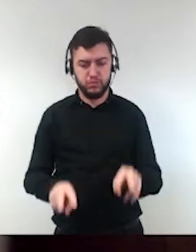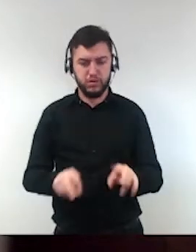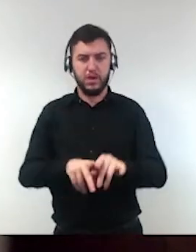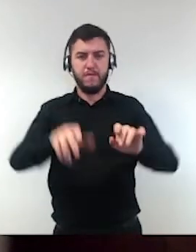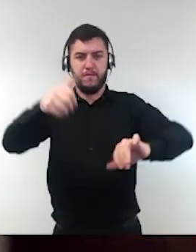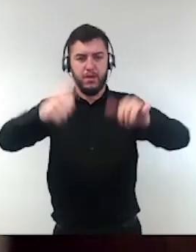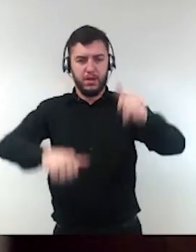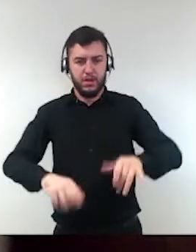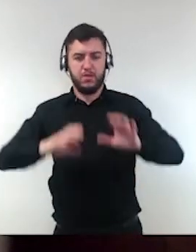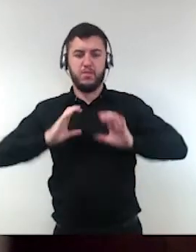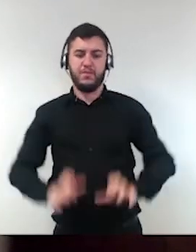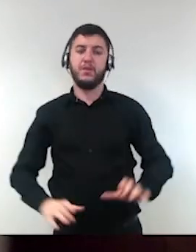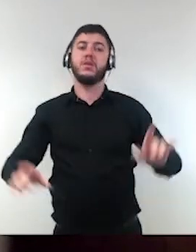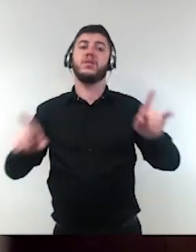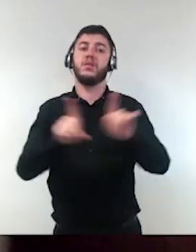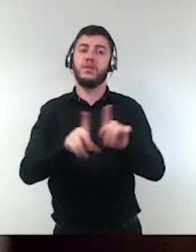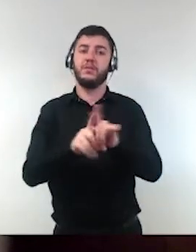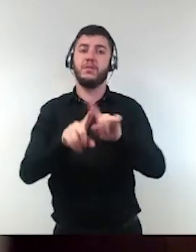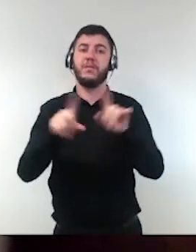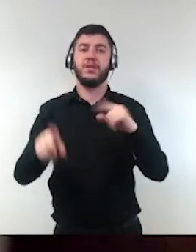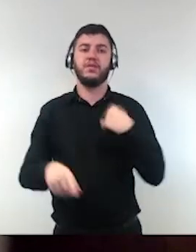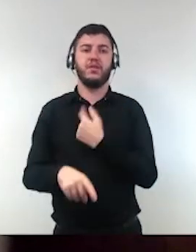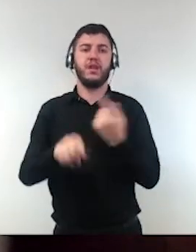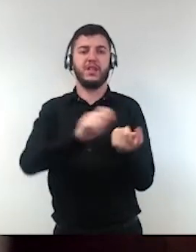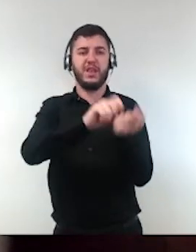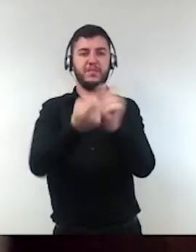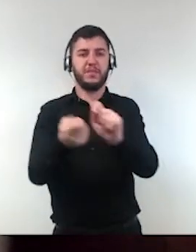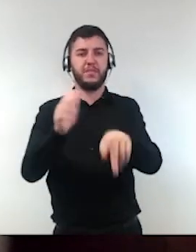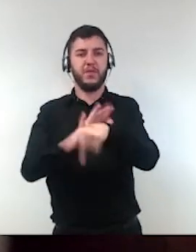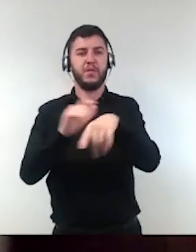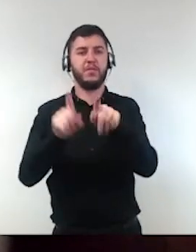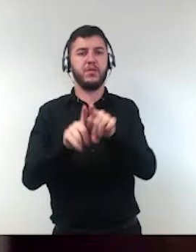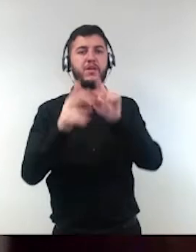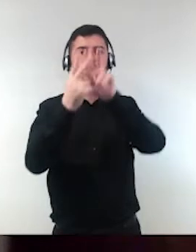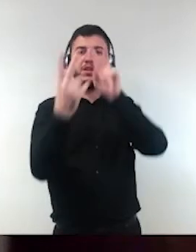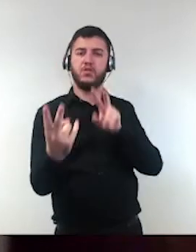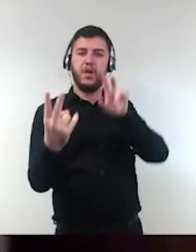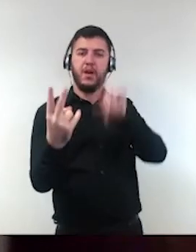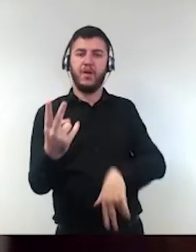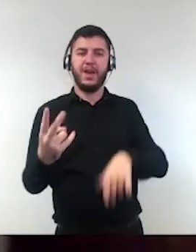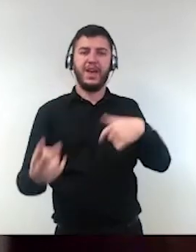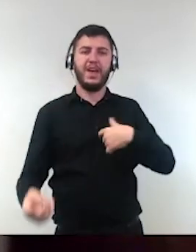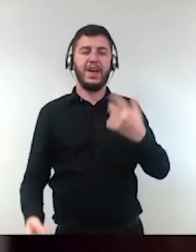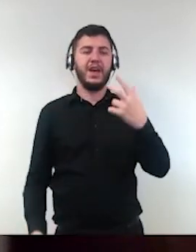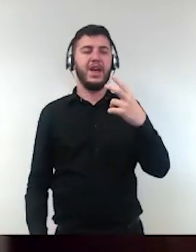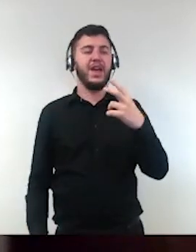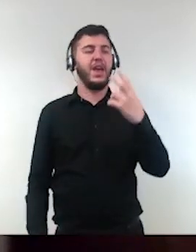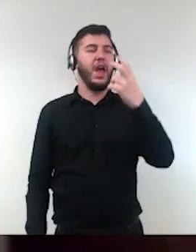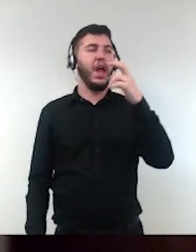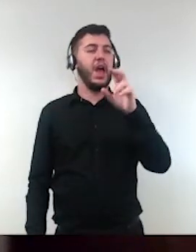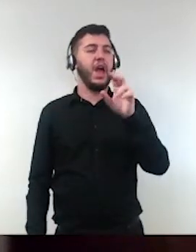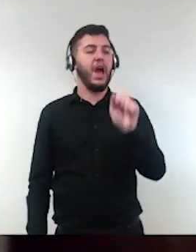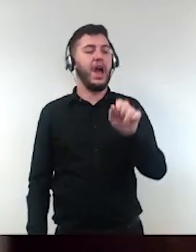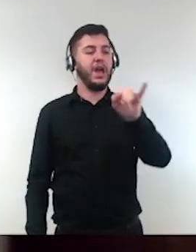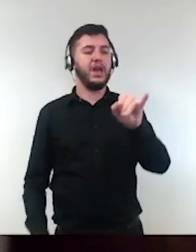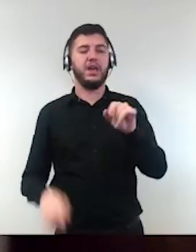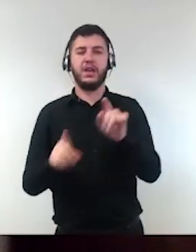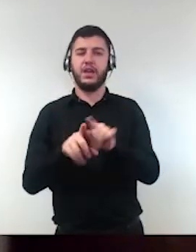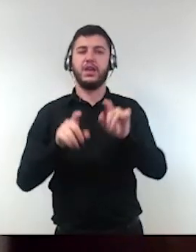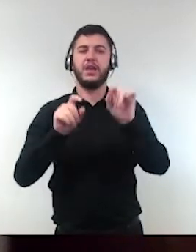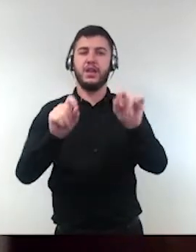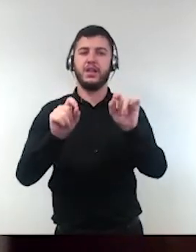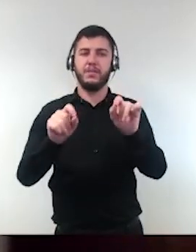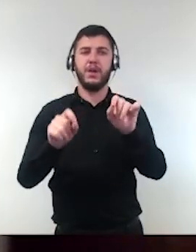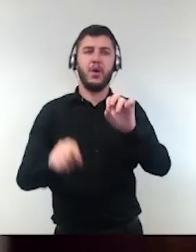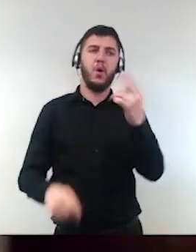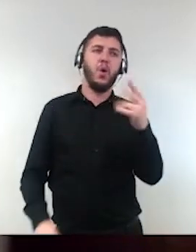não faremos a transição absoluta para a inteligência artificial, não será uma